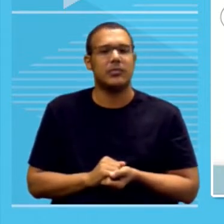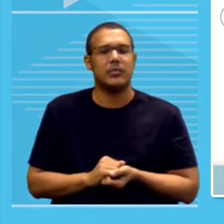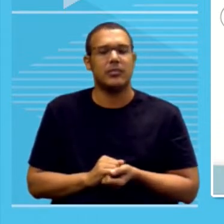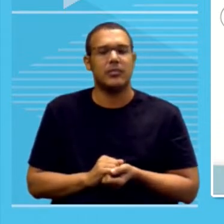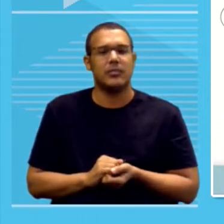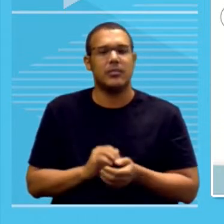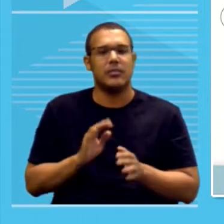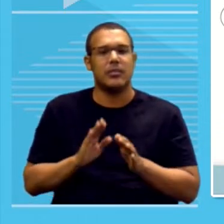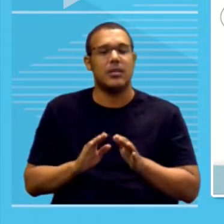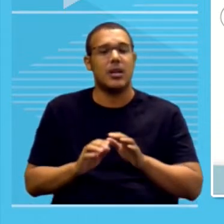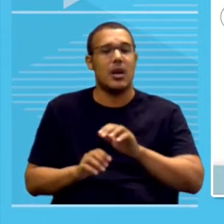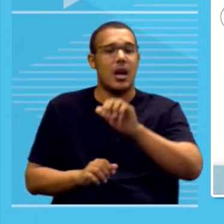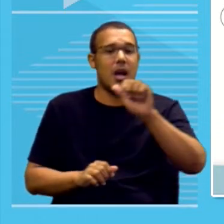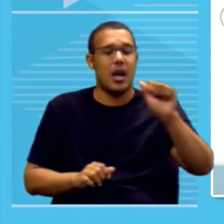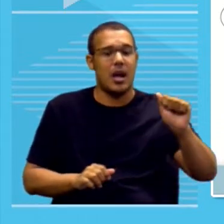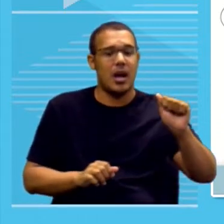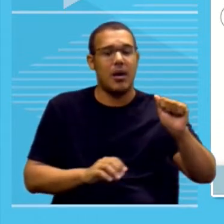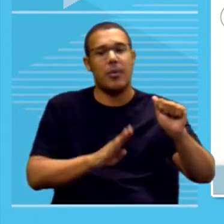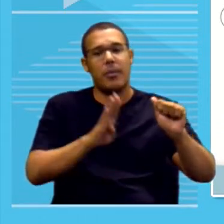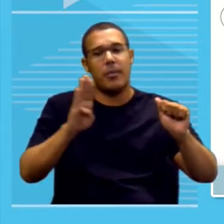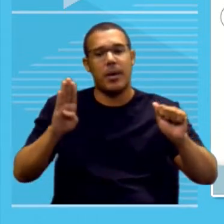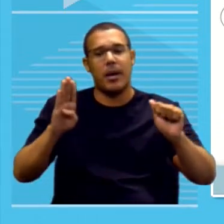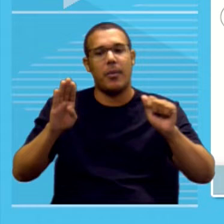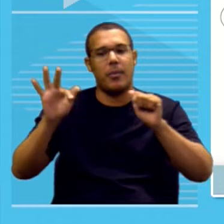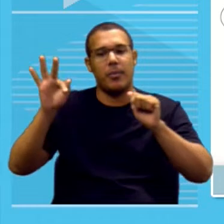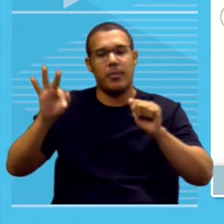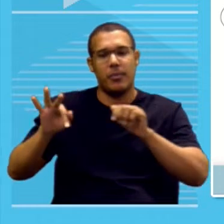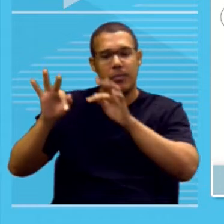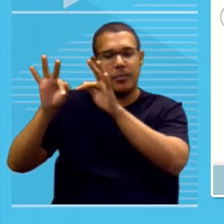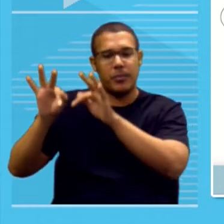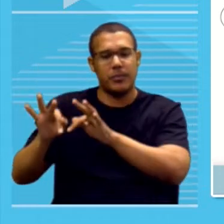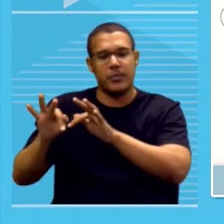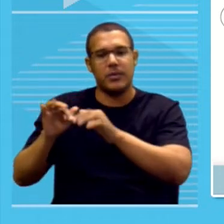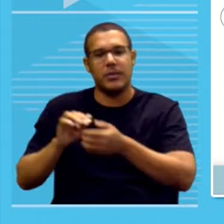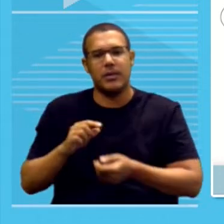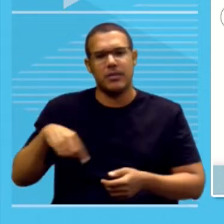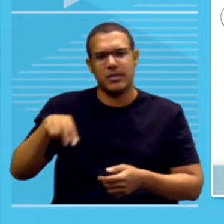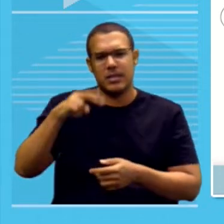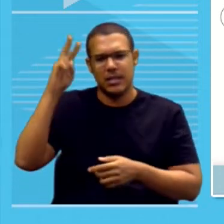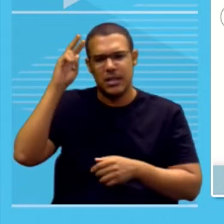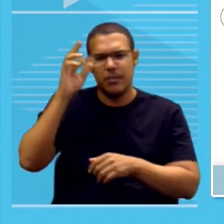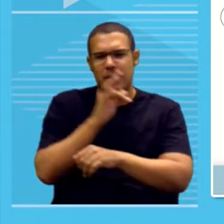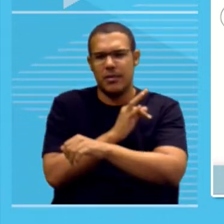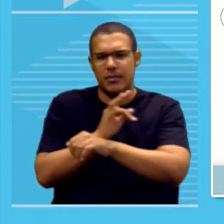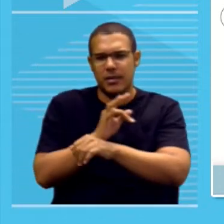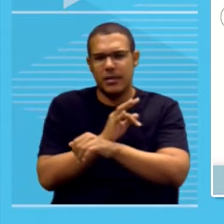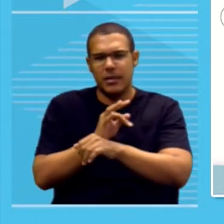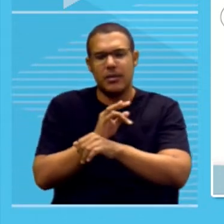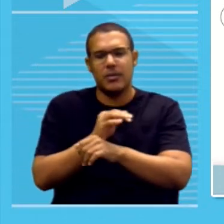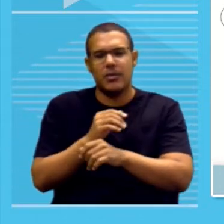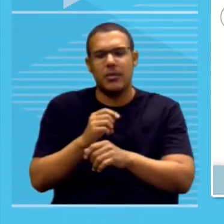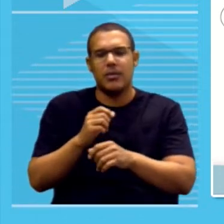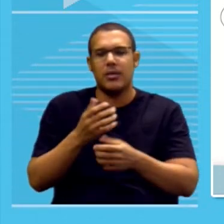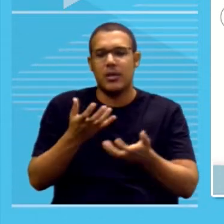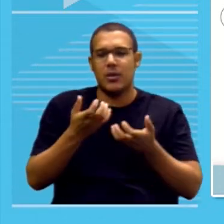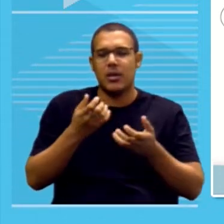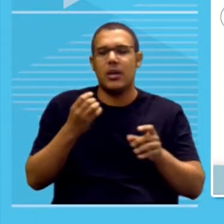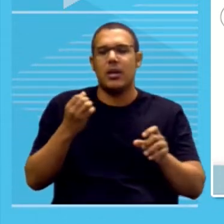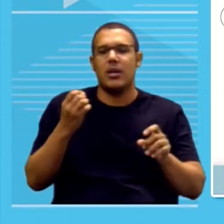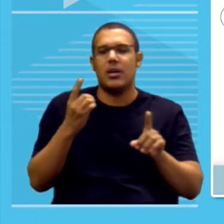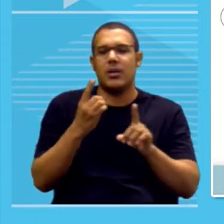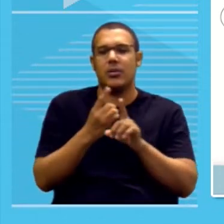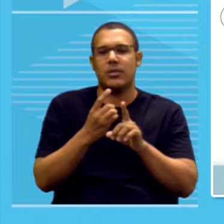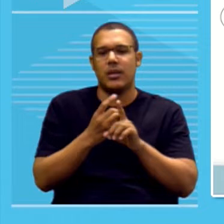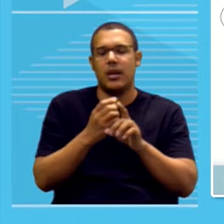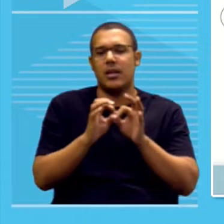o b o meu ponto final é o ponto de chegada vocês lembram da física e na física quando eu queria calcular a distância